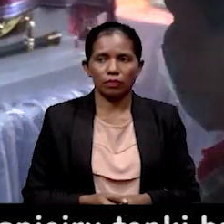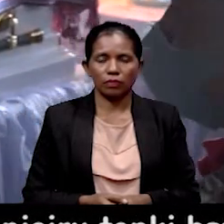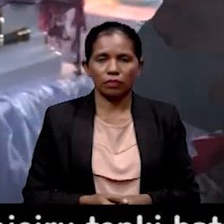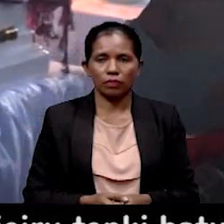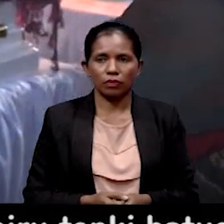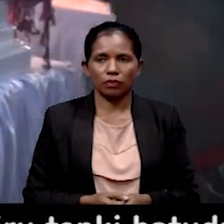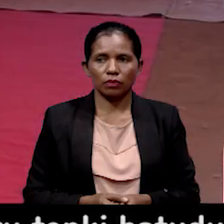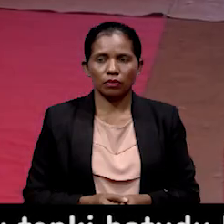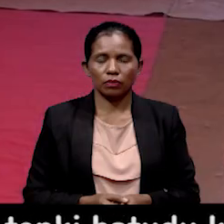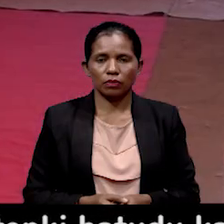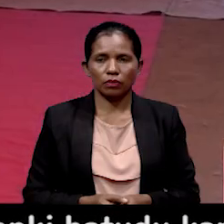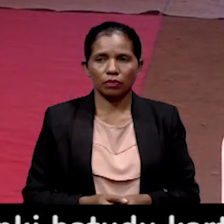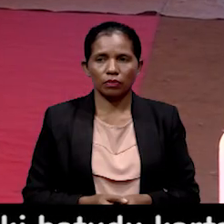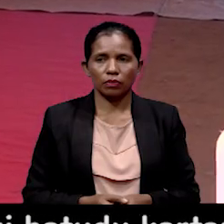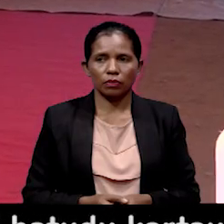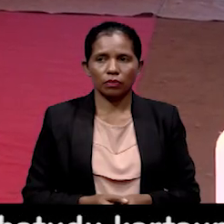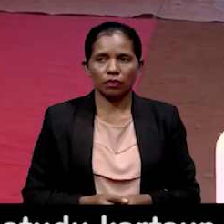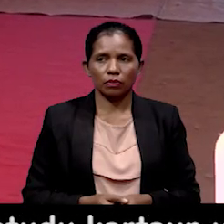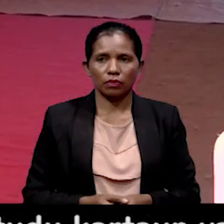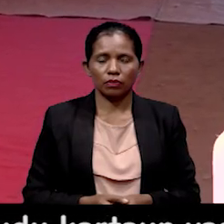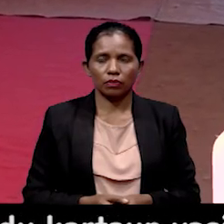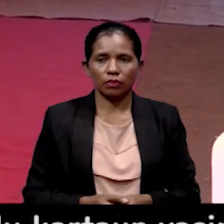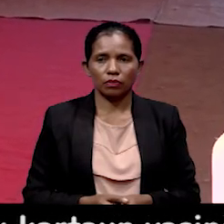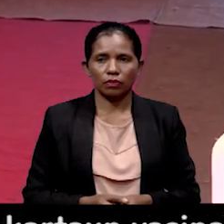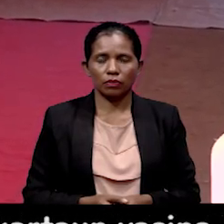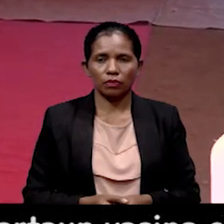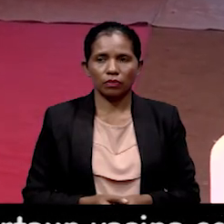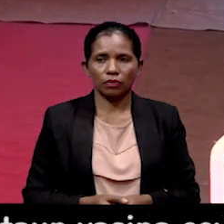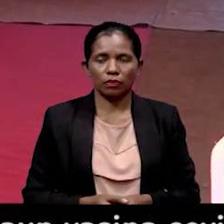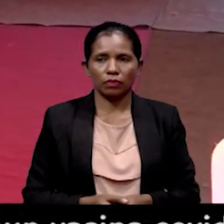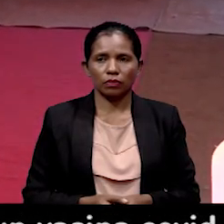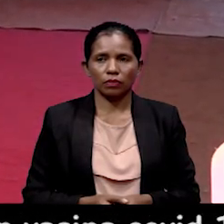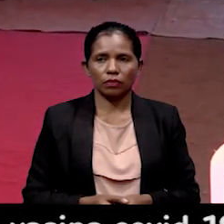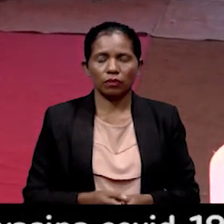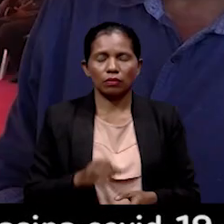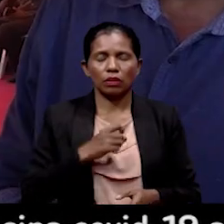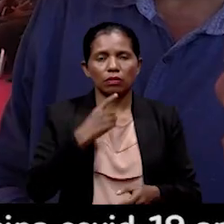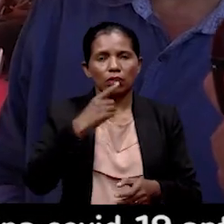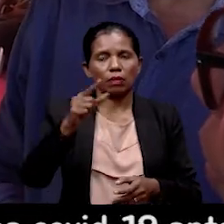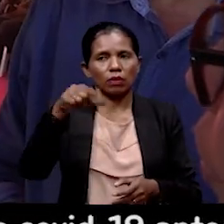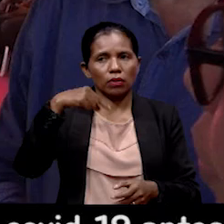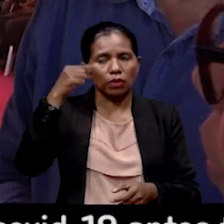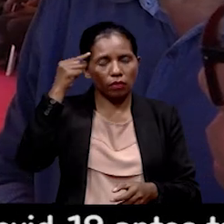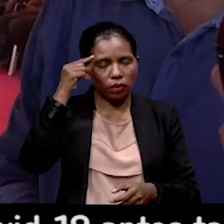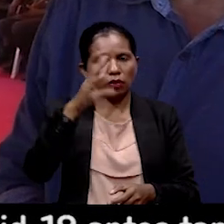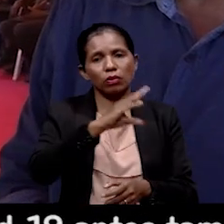Senhor Mahunu Mate, pedido na vez a União Social, a Saiba Governo, como